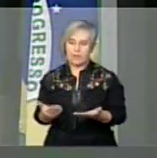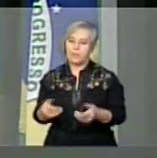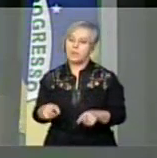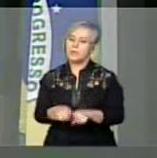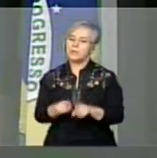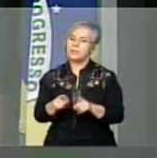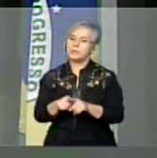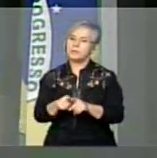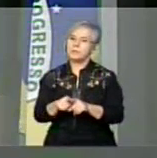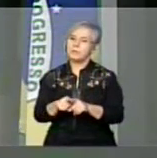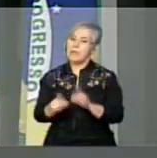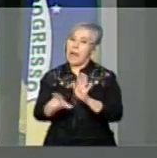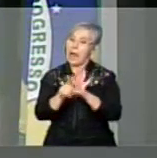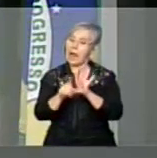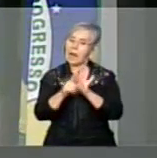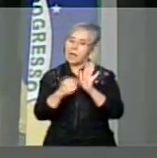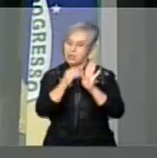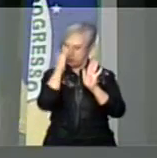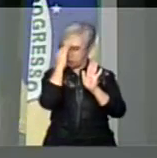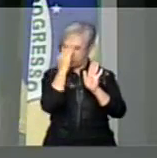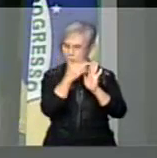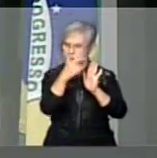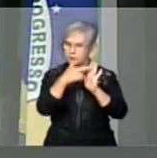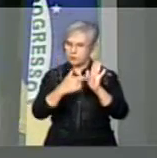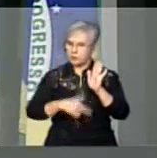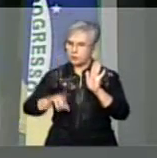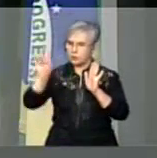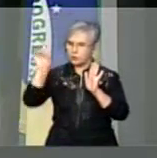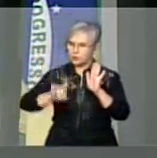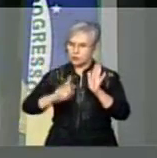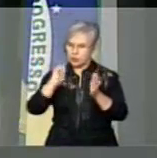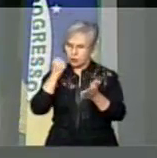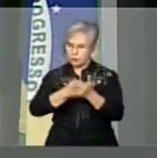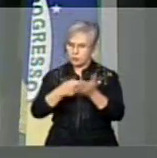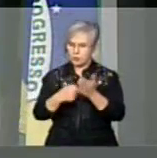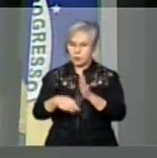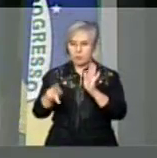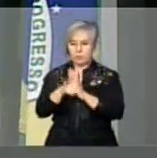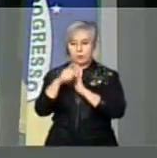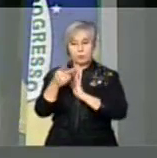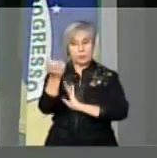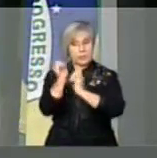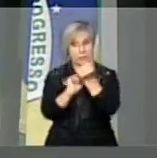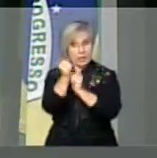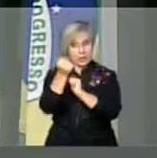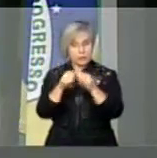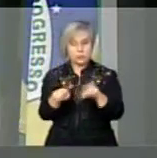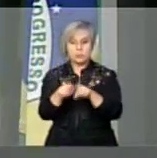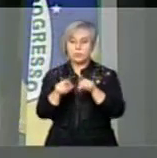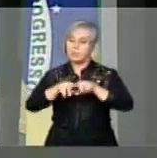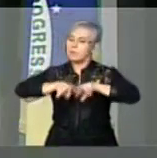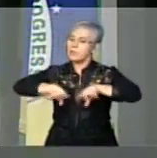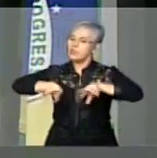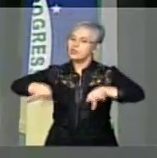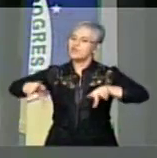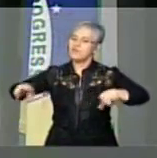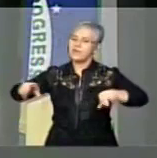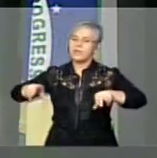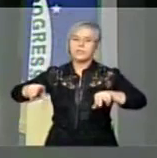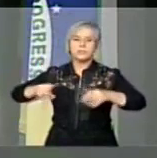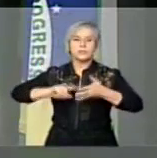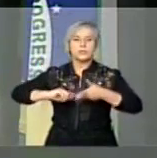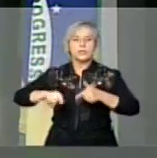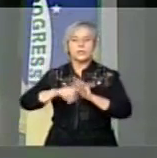aplicação subsidiária da lei que regula direitos e obrigações relativos à propriedade industrial e de diversos dispositivos